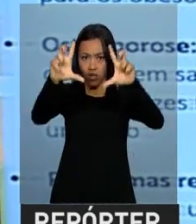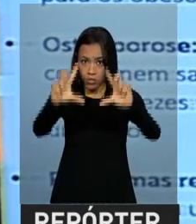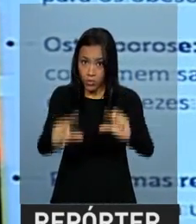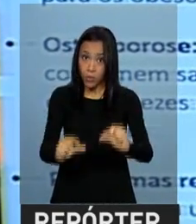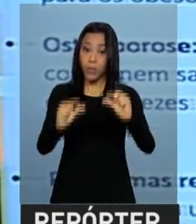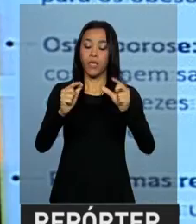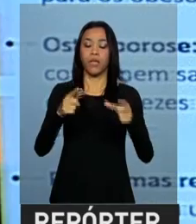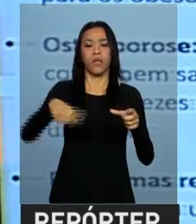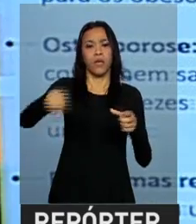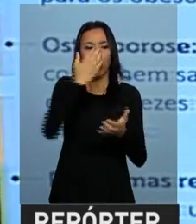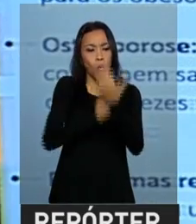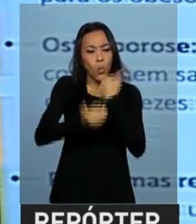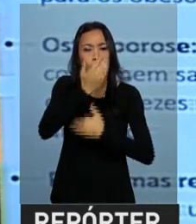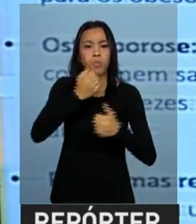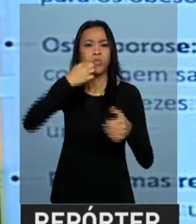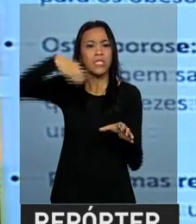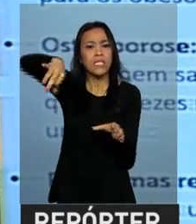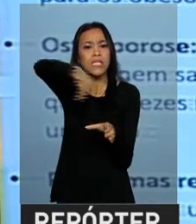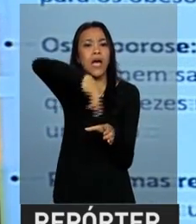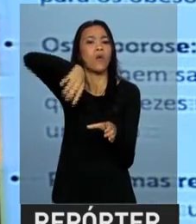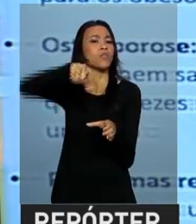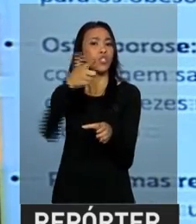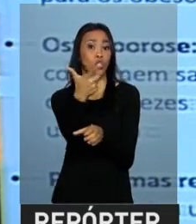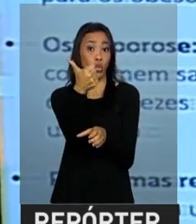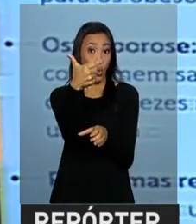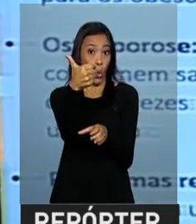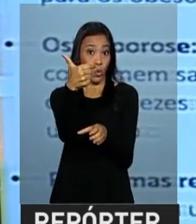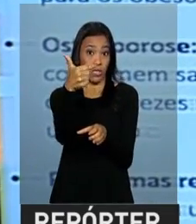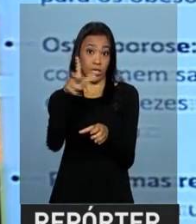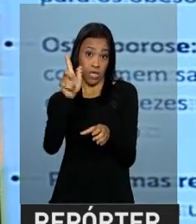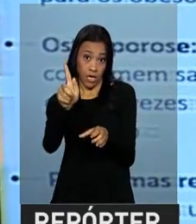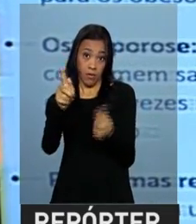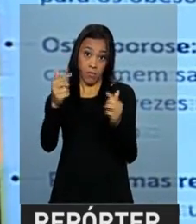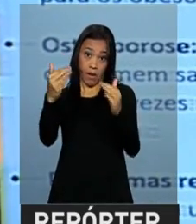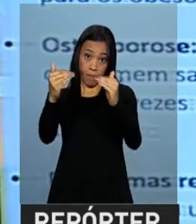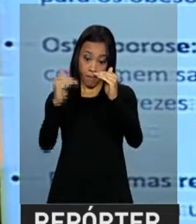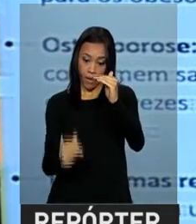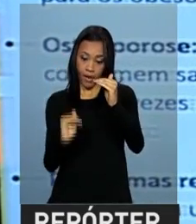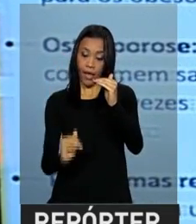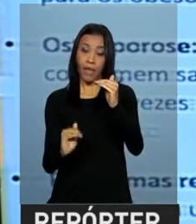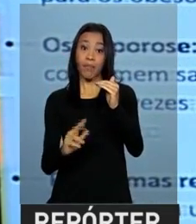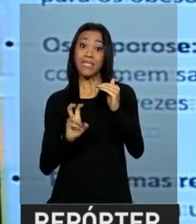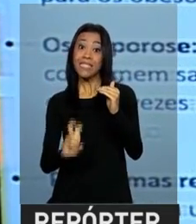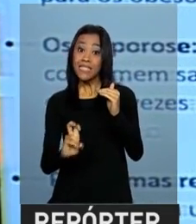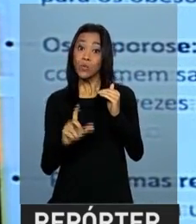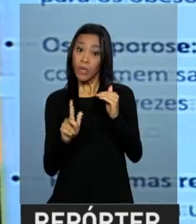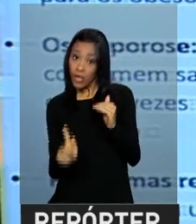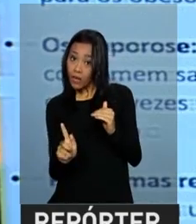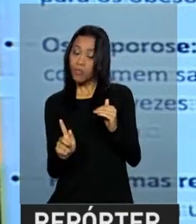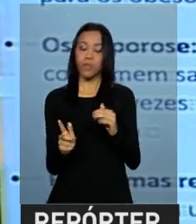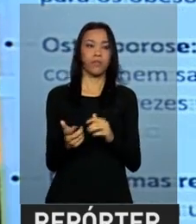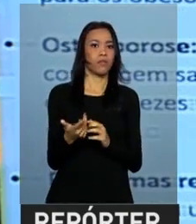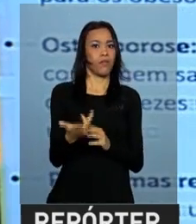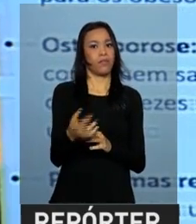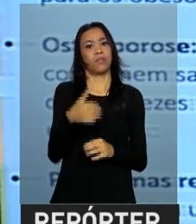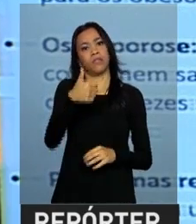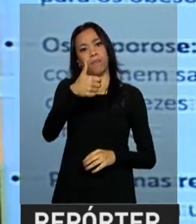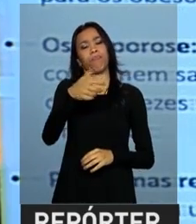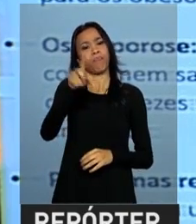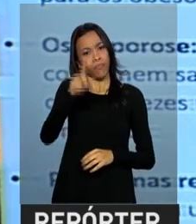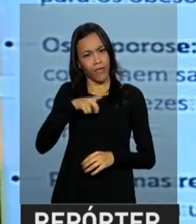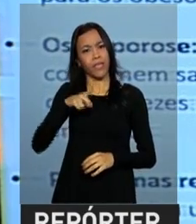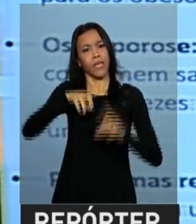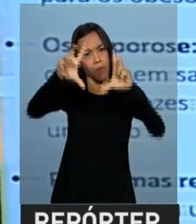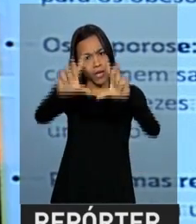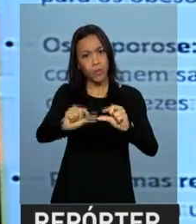consumo da população de 12 g de sal para 5 g de sal por dia há uma redução de 15% haverá uma redução de